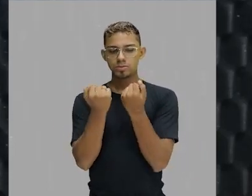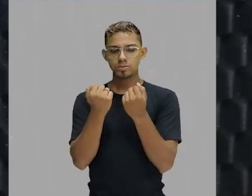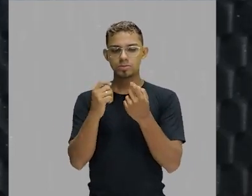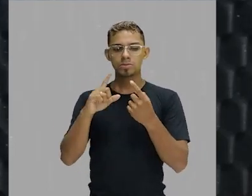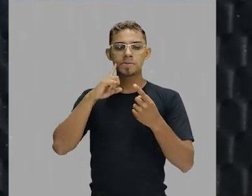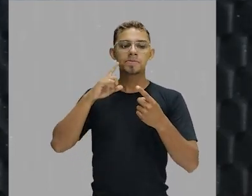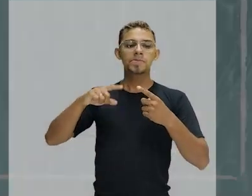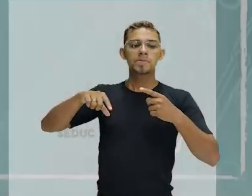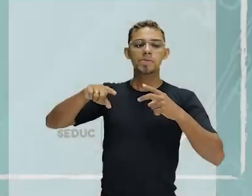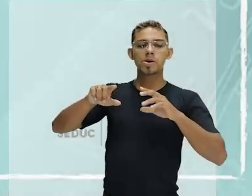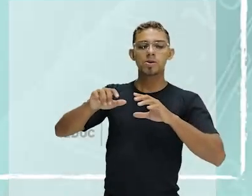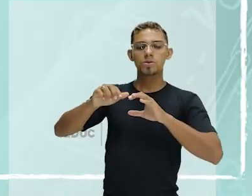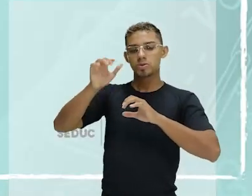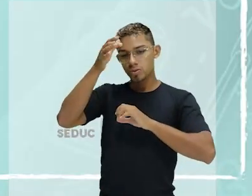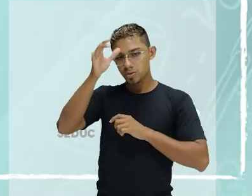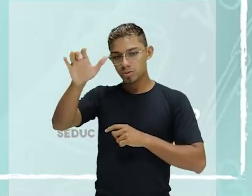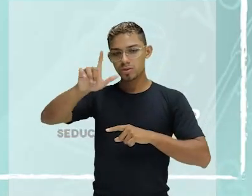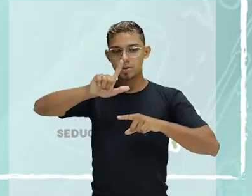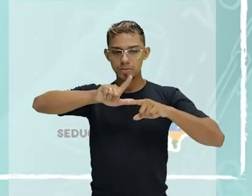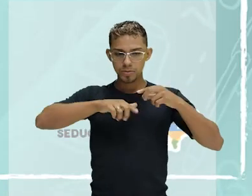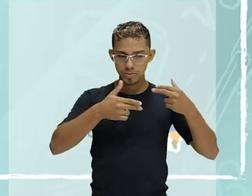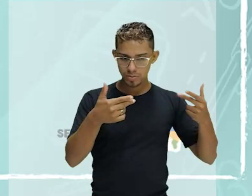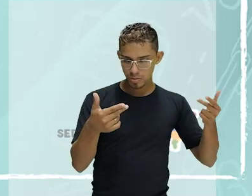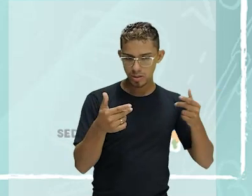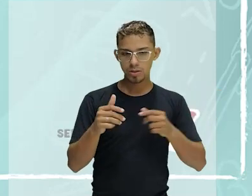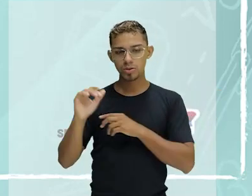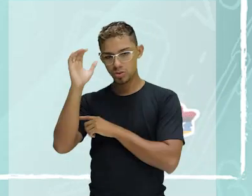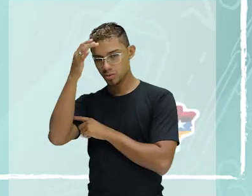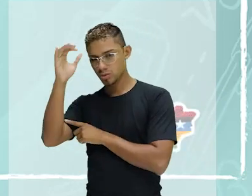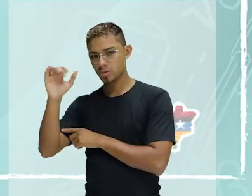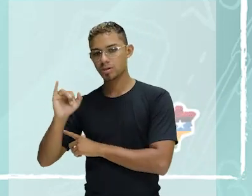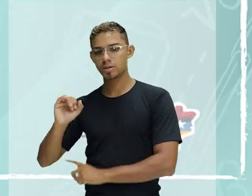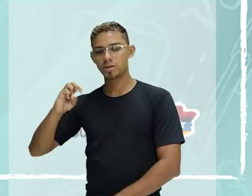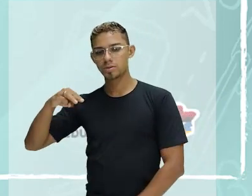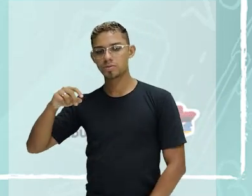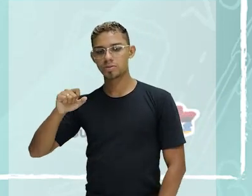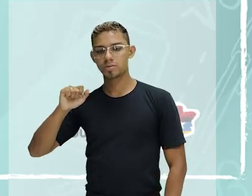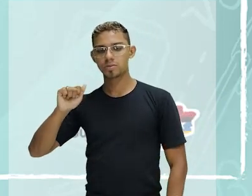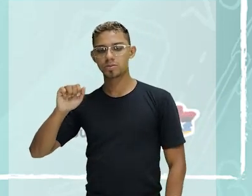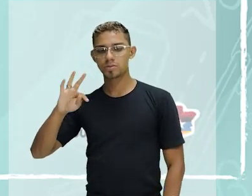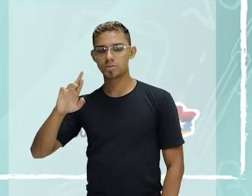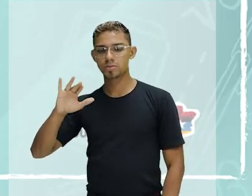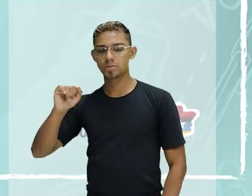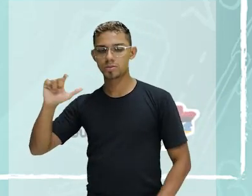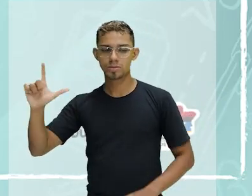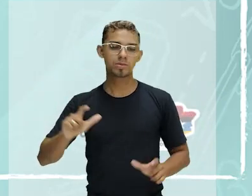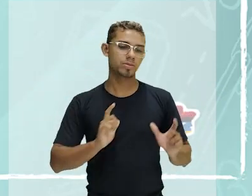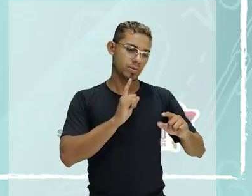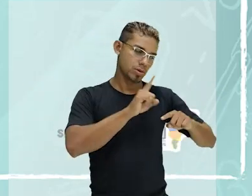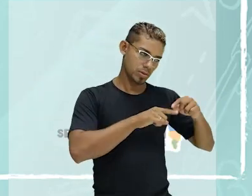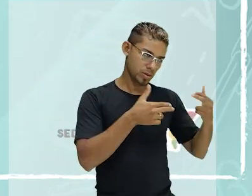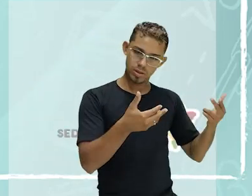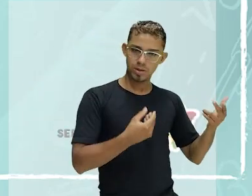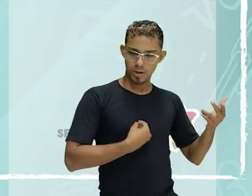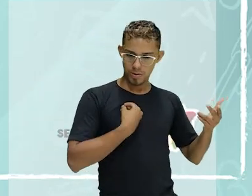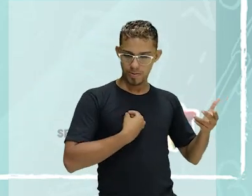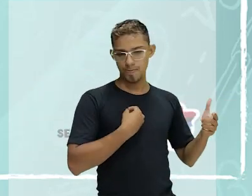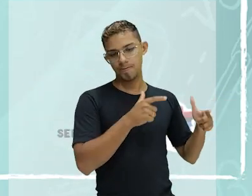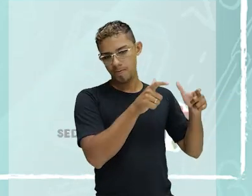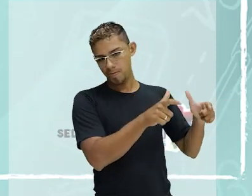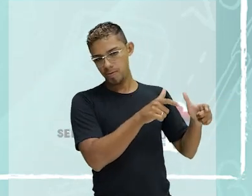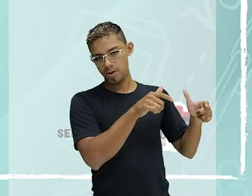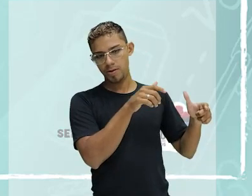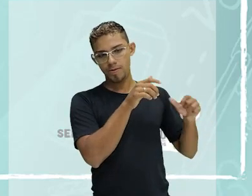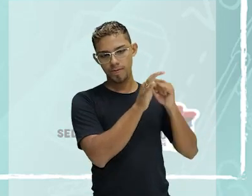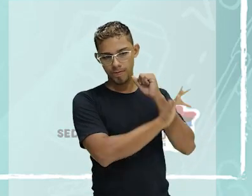Cultura material e imaterial. Vamos dividir as duas para a gente entender, certo? Material, como o nome está dizendo, é um processo